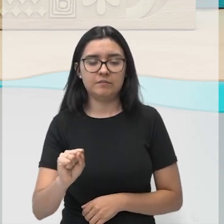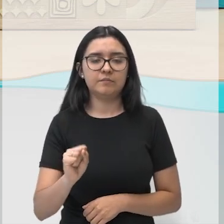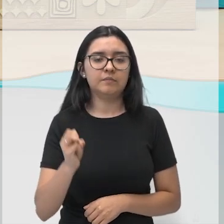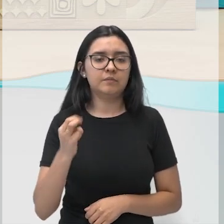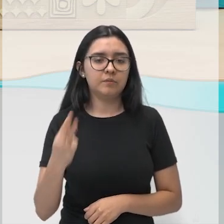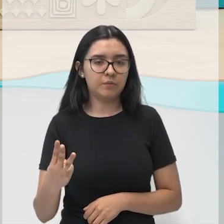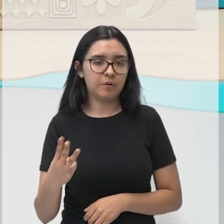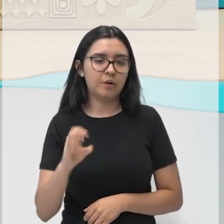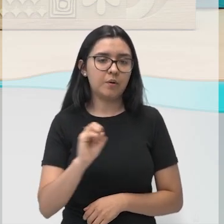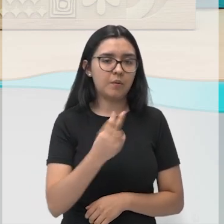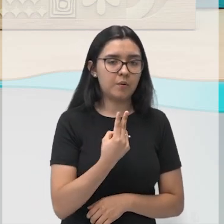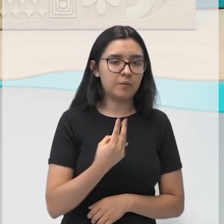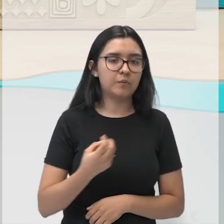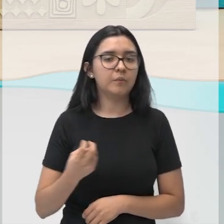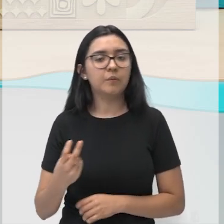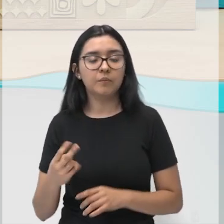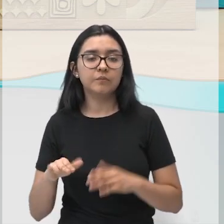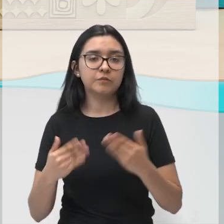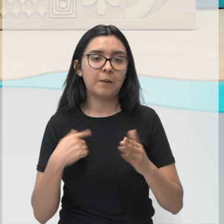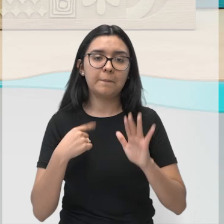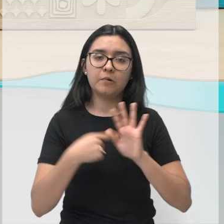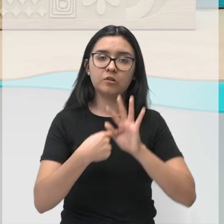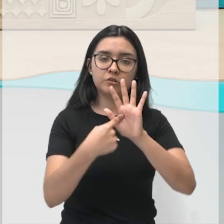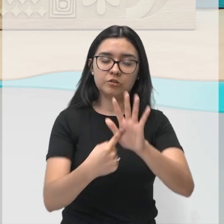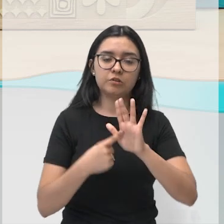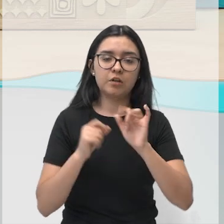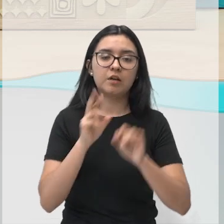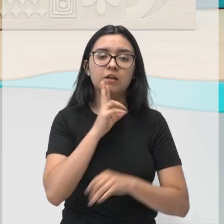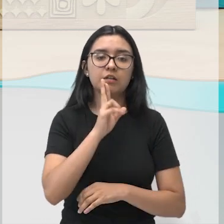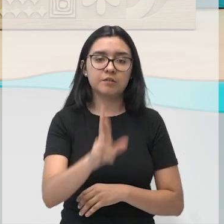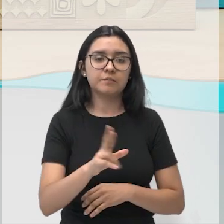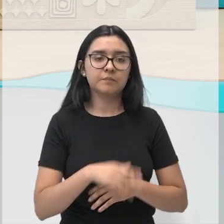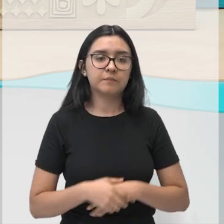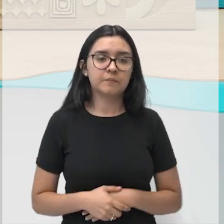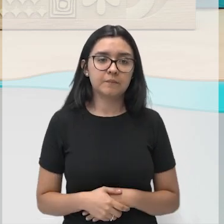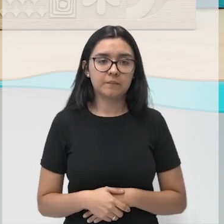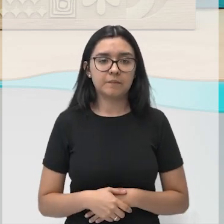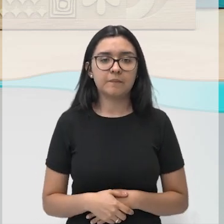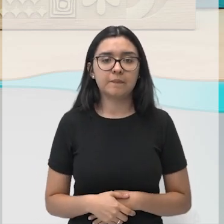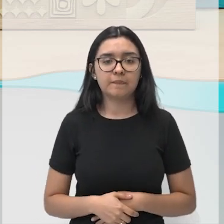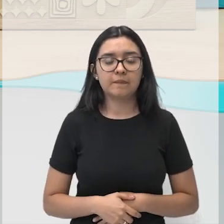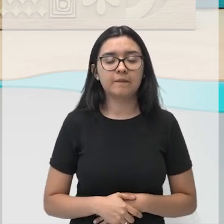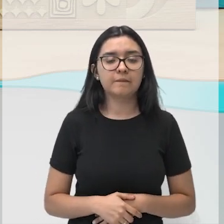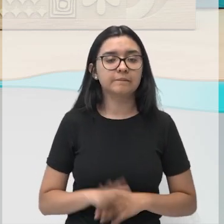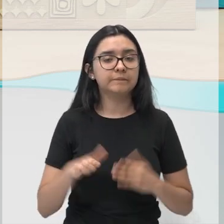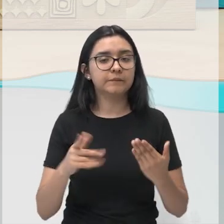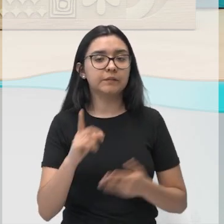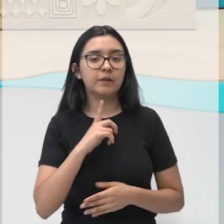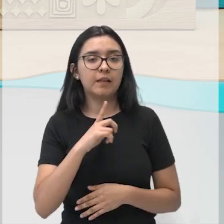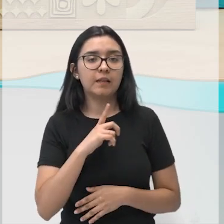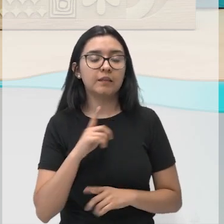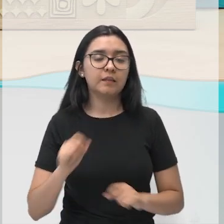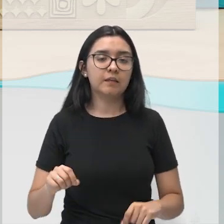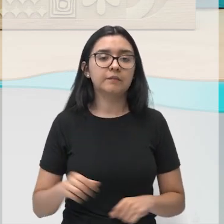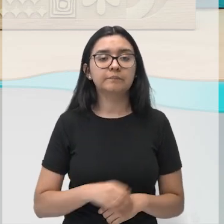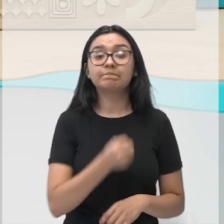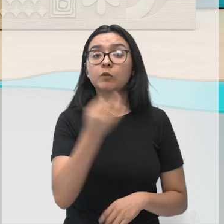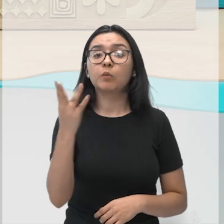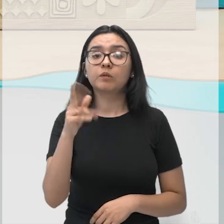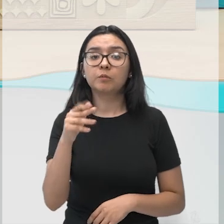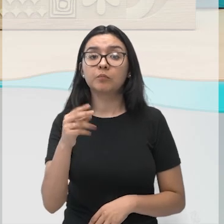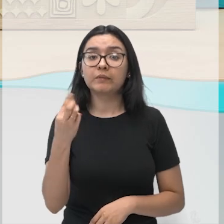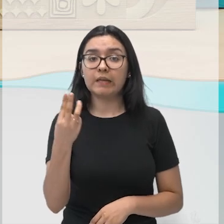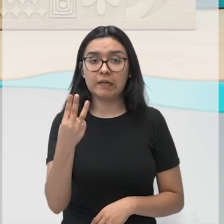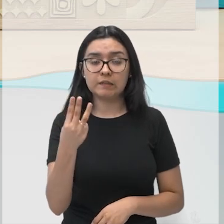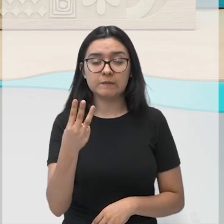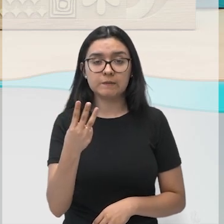ou she has 4. Já apareceu aqui para vocês a resposta. Então ela tem 3, ok? 3